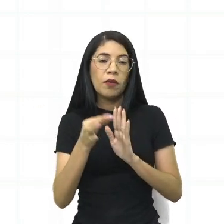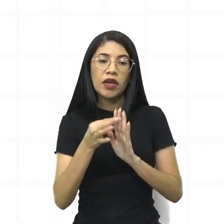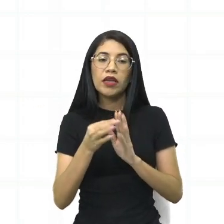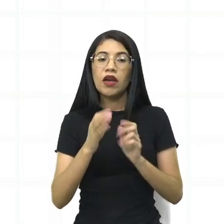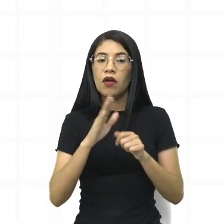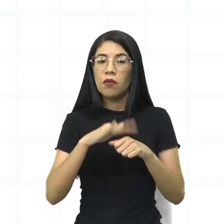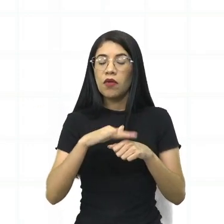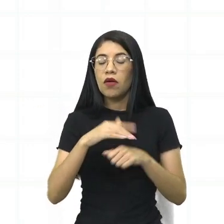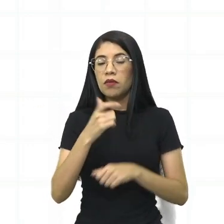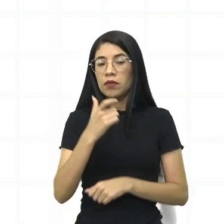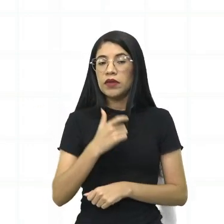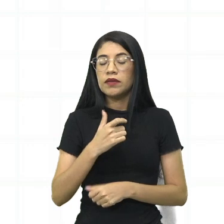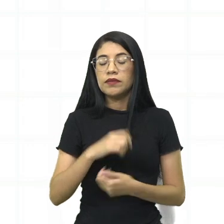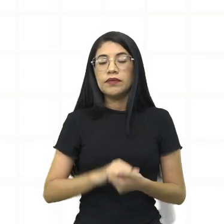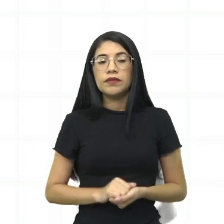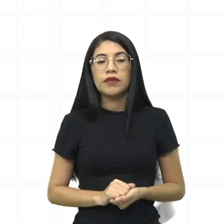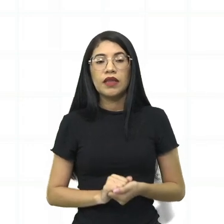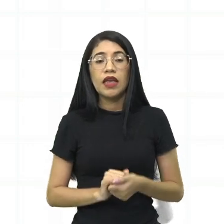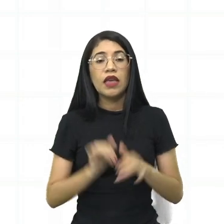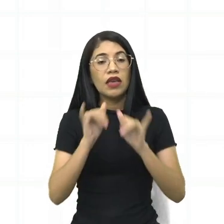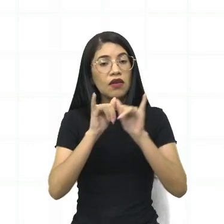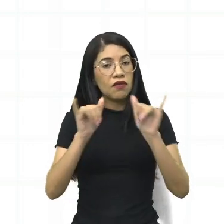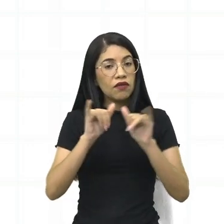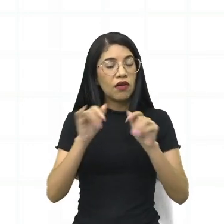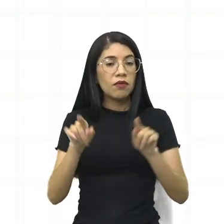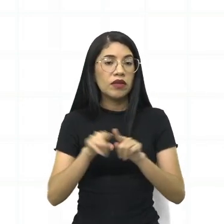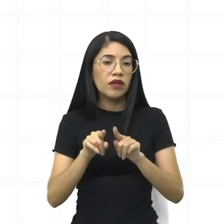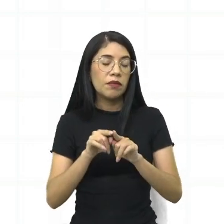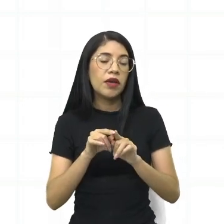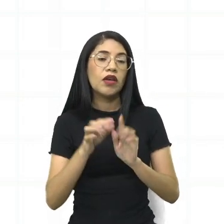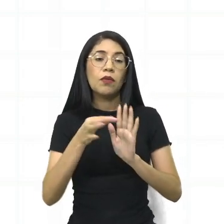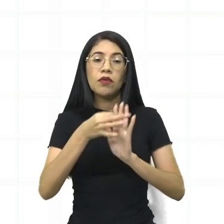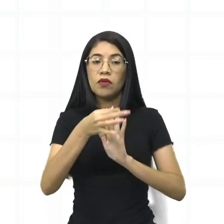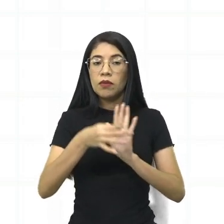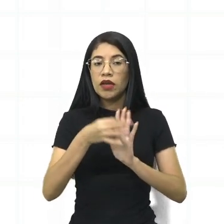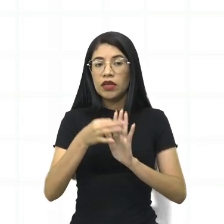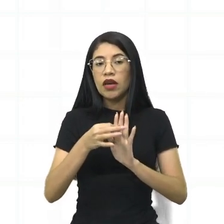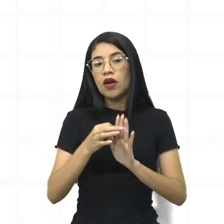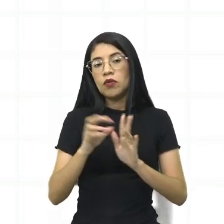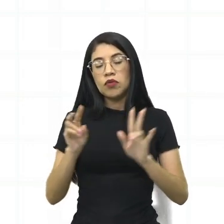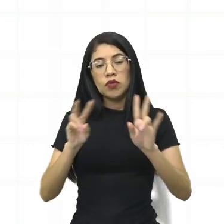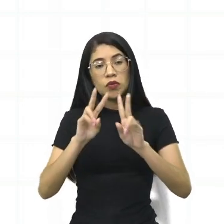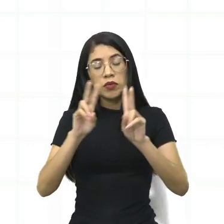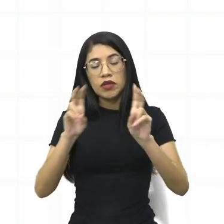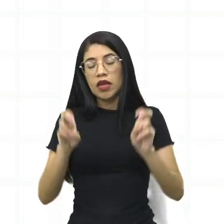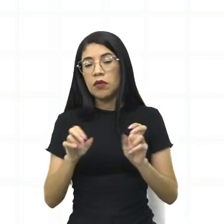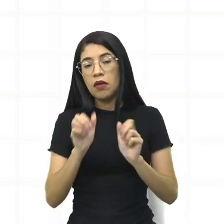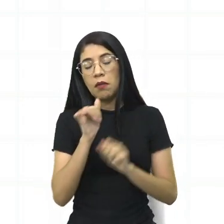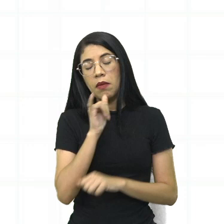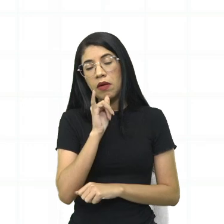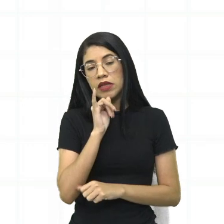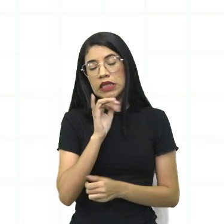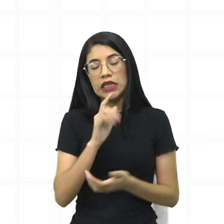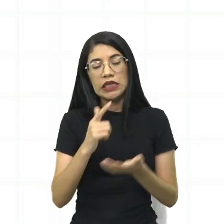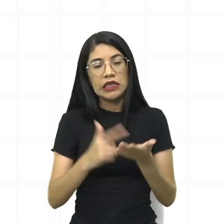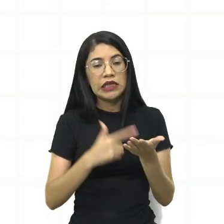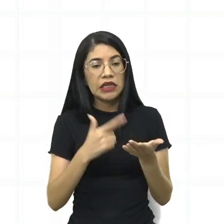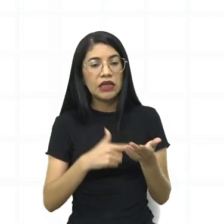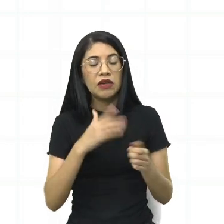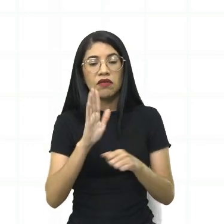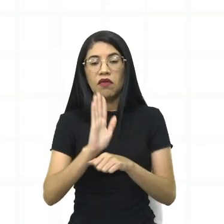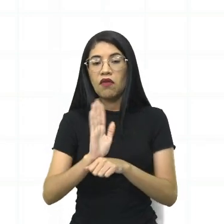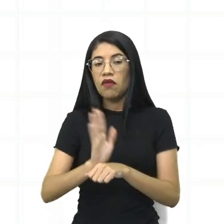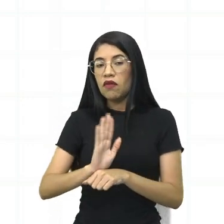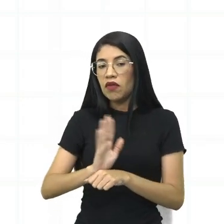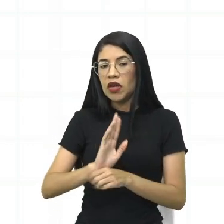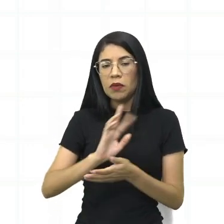né? Vou passar uma informação, mas também uma opinião sobre um determinado objeto, que pode ser um livro, pode ser um filme,